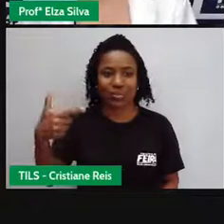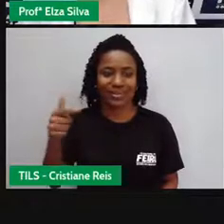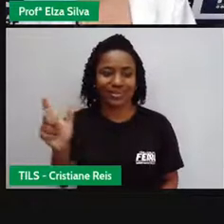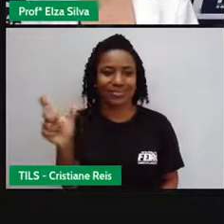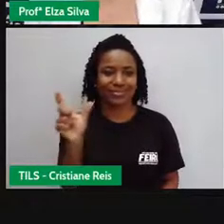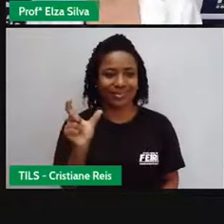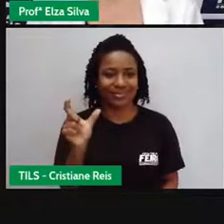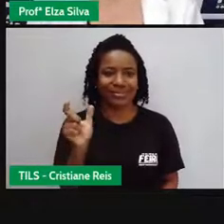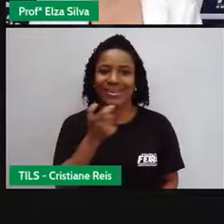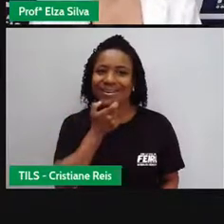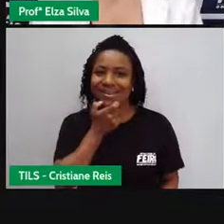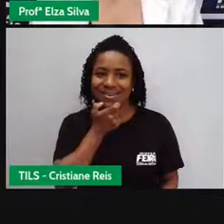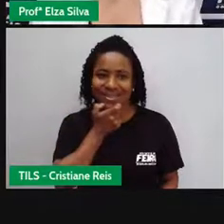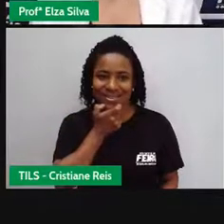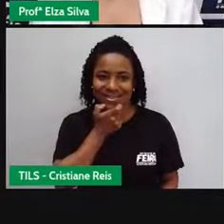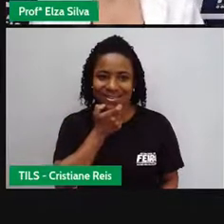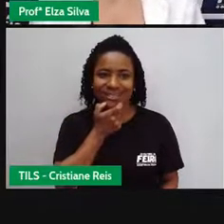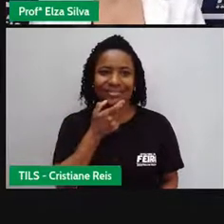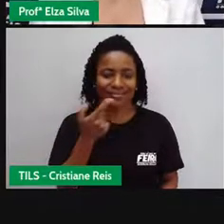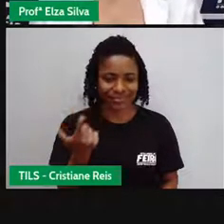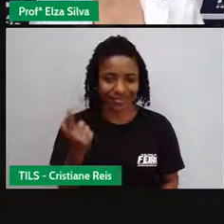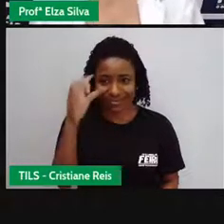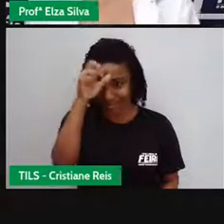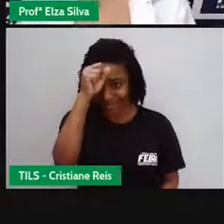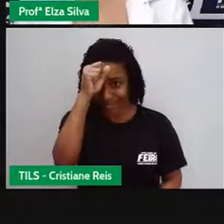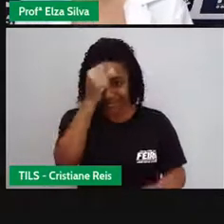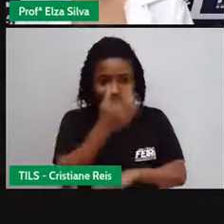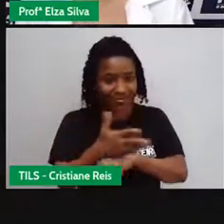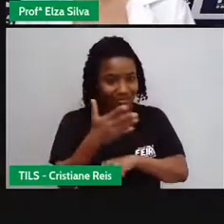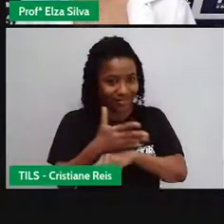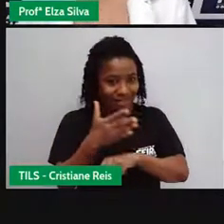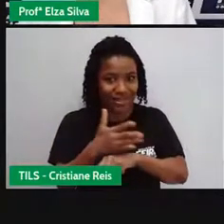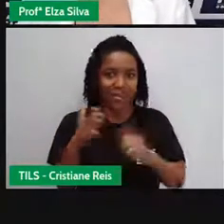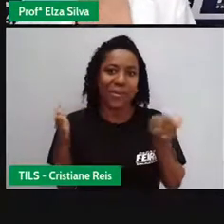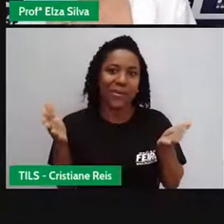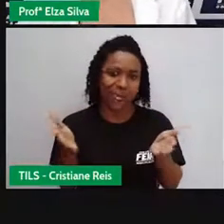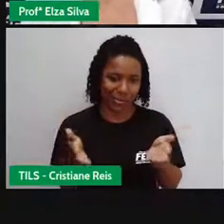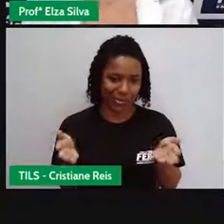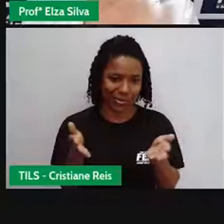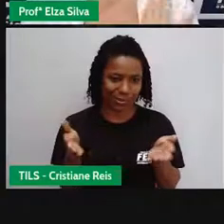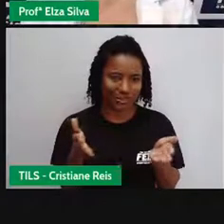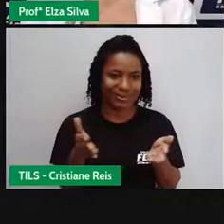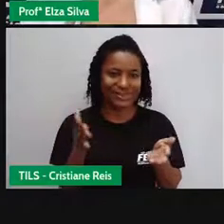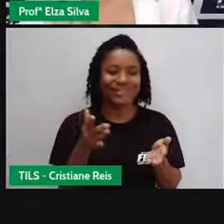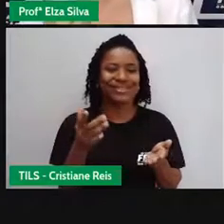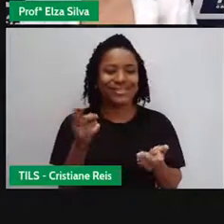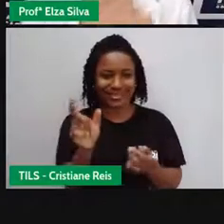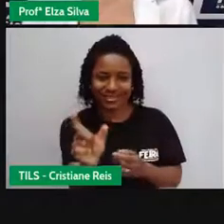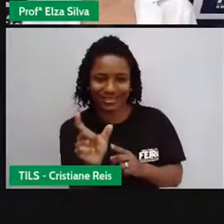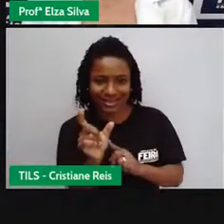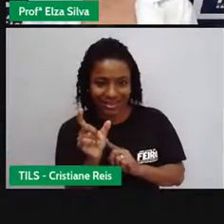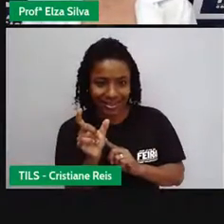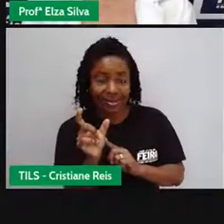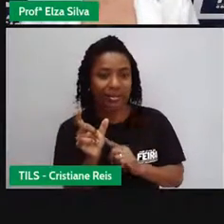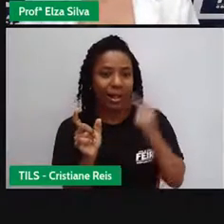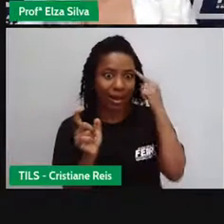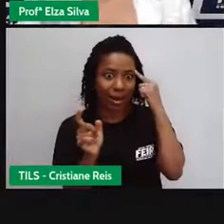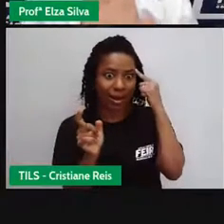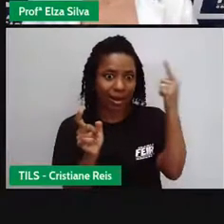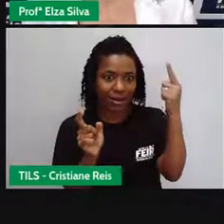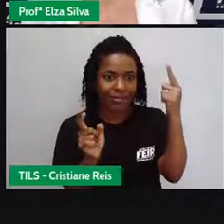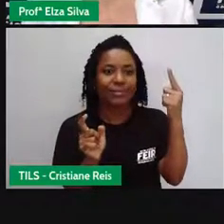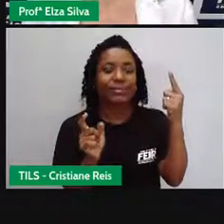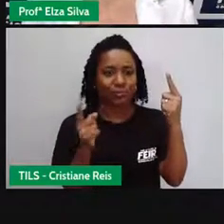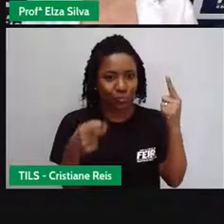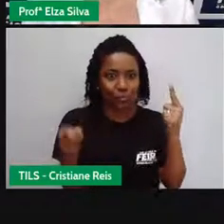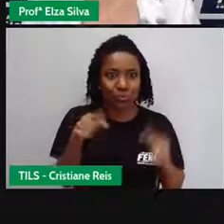estas que nós fomos aprendendo ao longo da aula. Então, é importante que você retome esta aula,